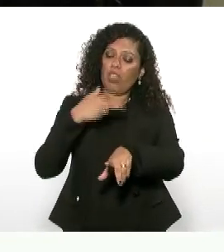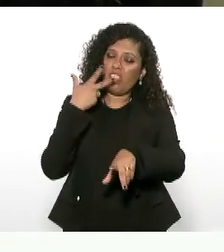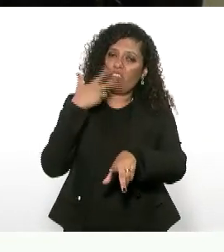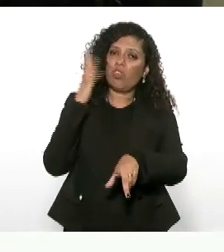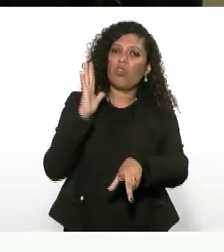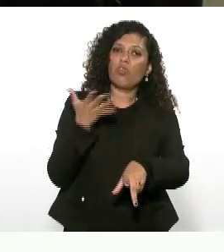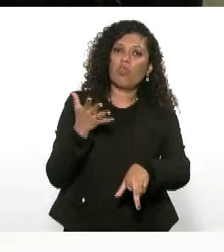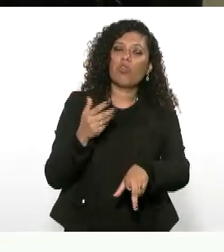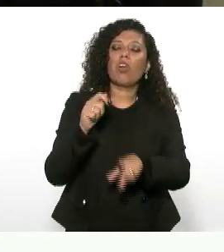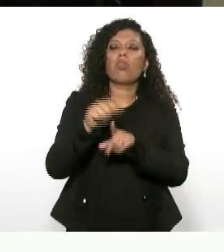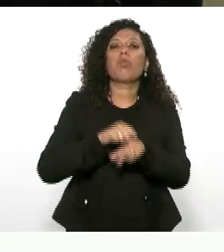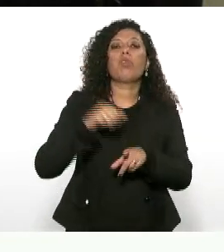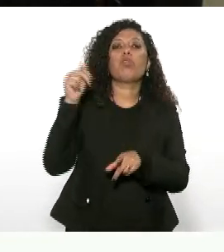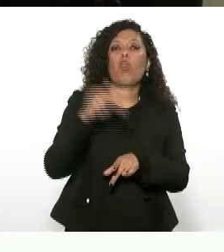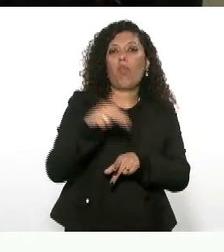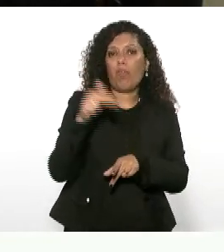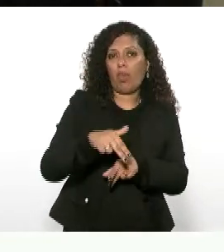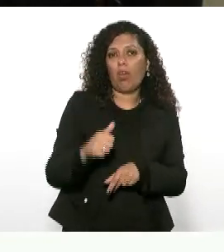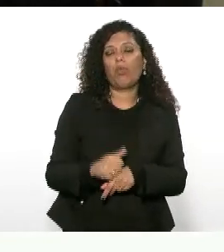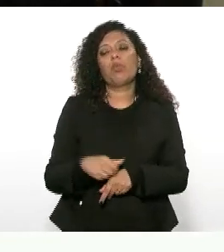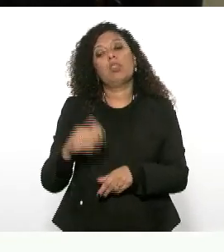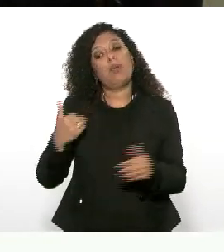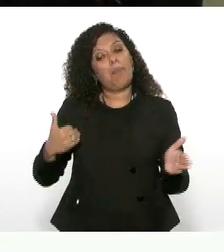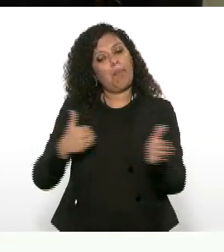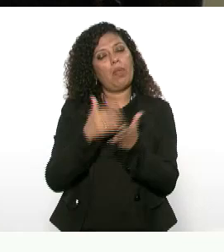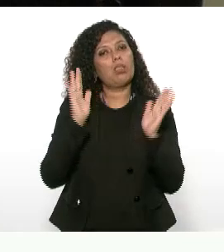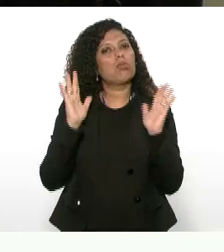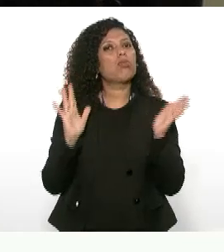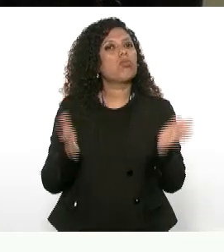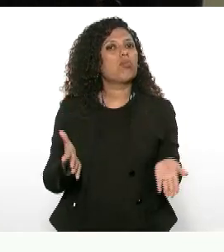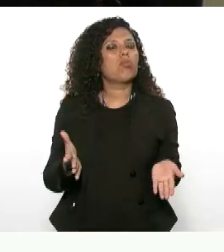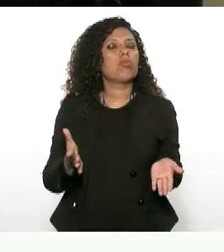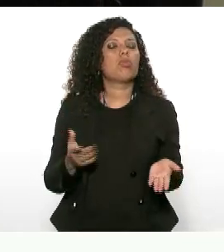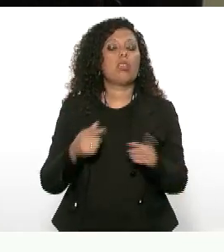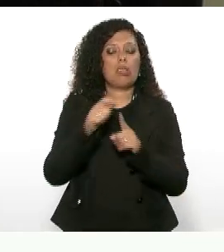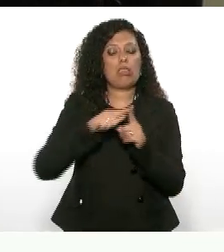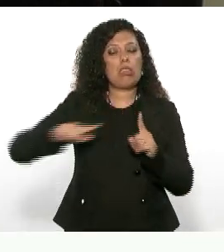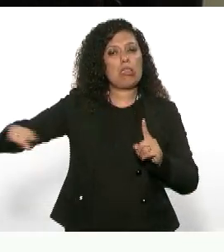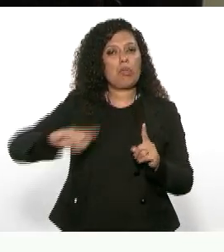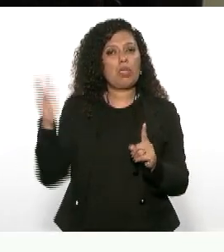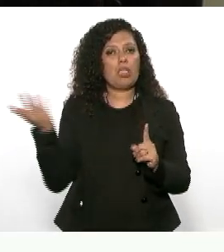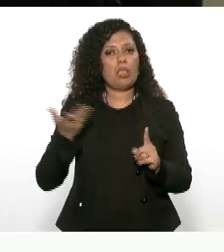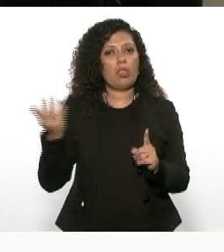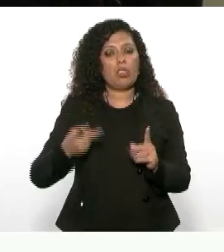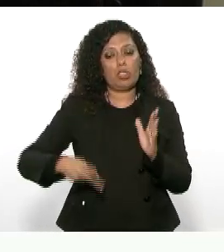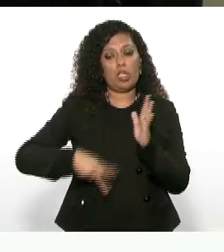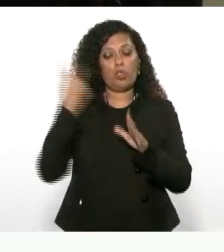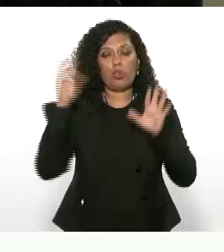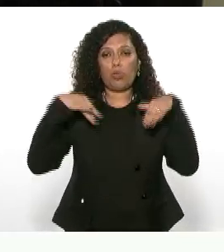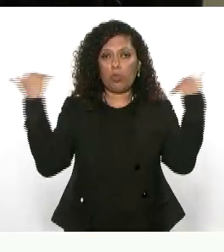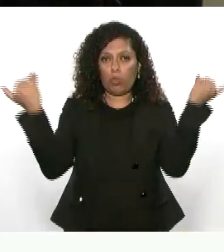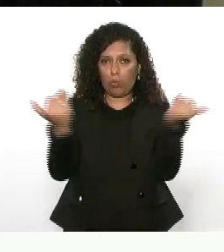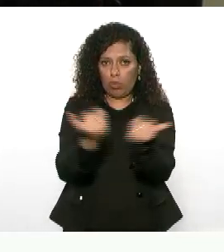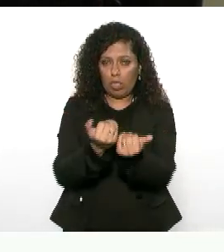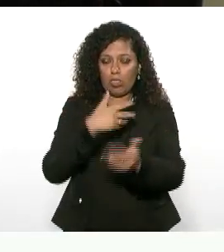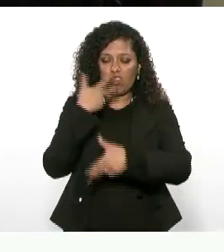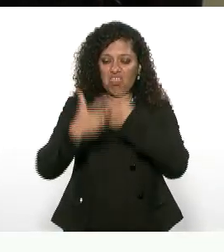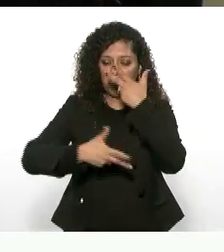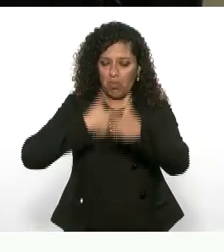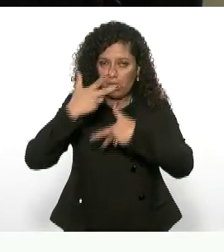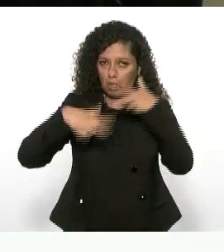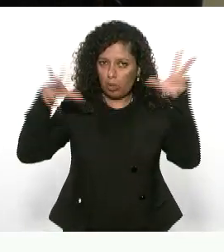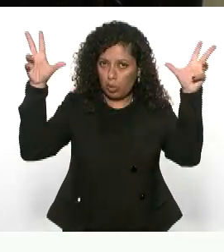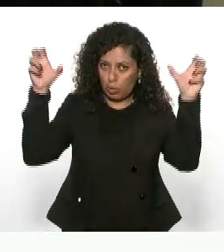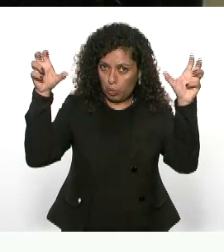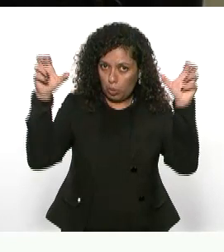falado aqui, no mês de novembro, então está se aproximando. Essa semana vai ter o segundo workshop já para tratar dessa